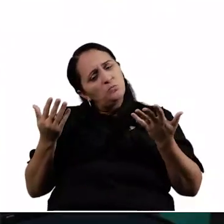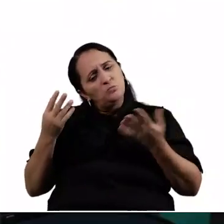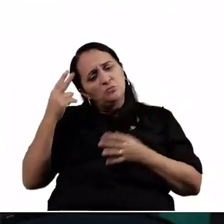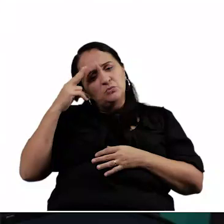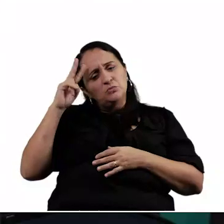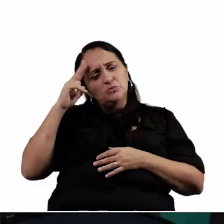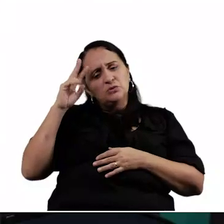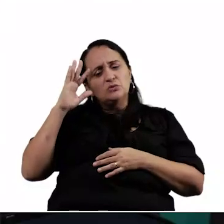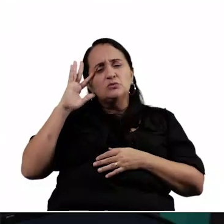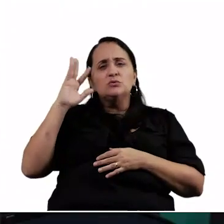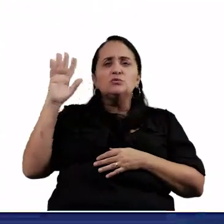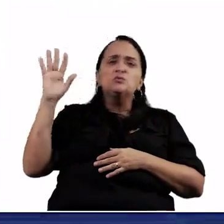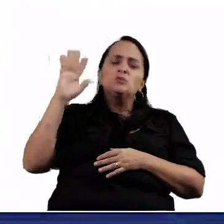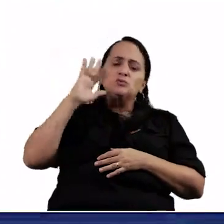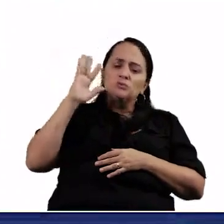sonhando